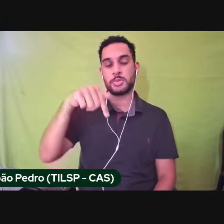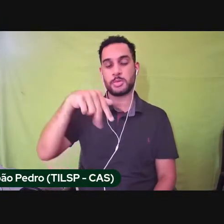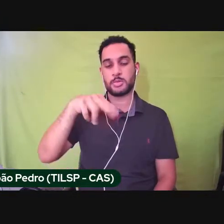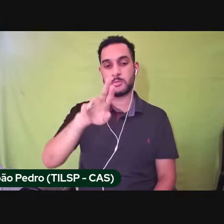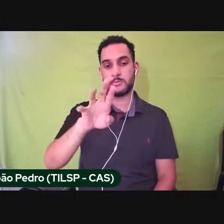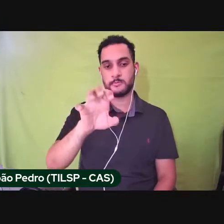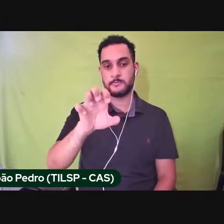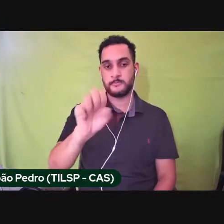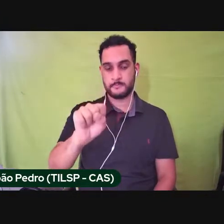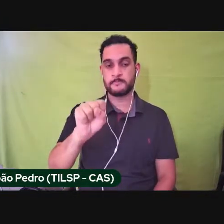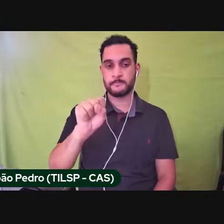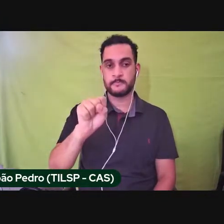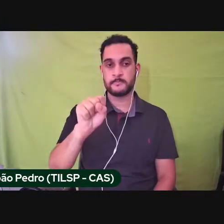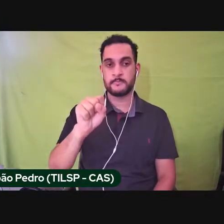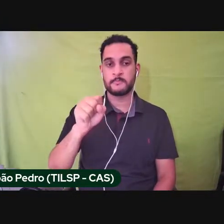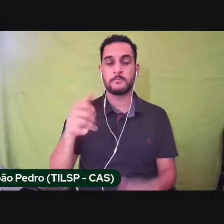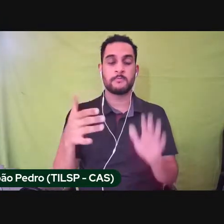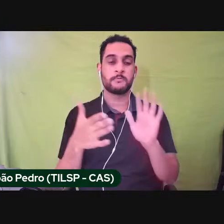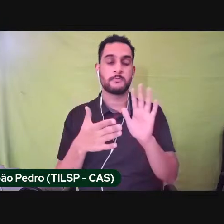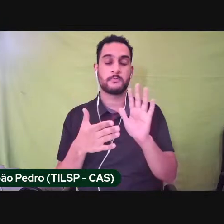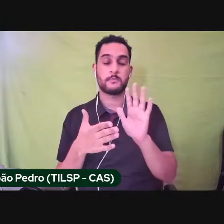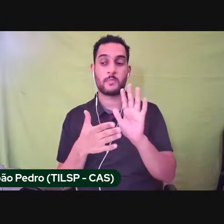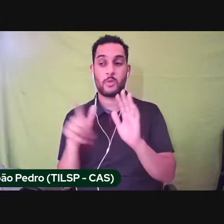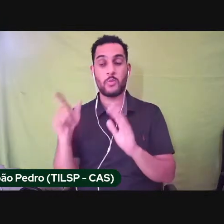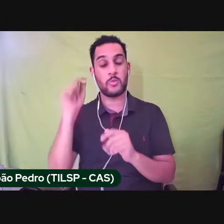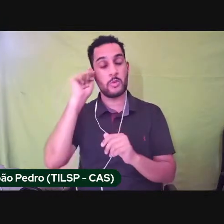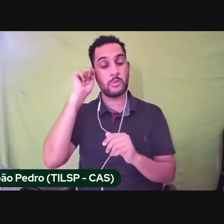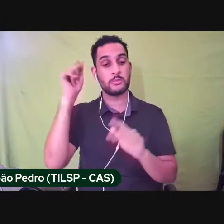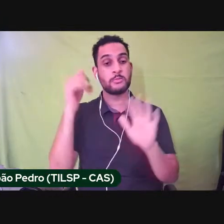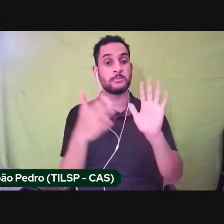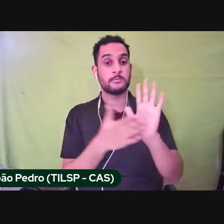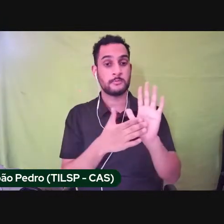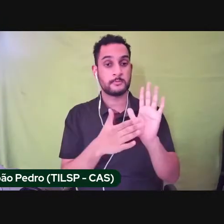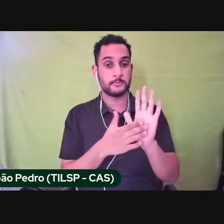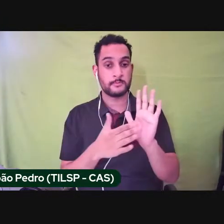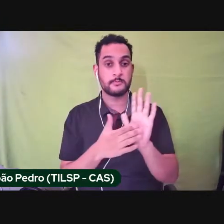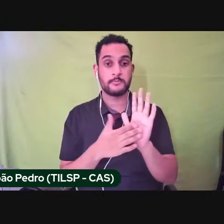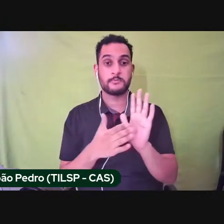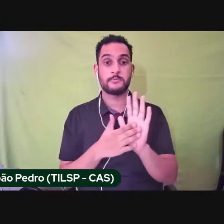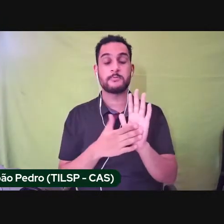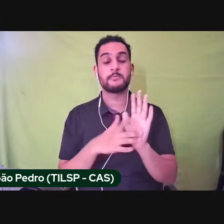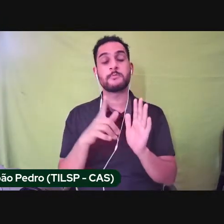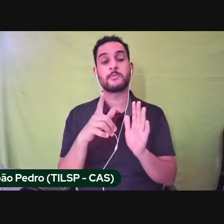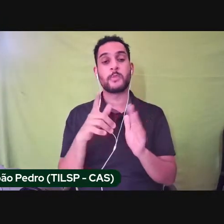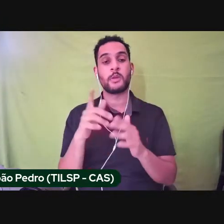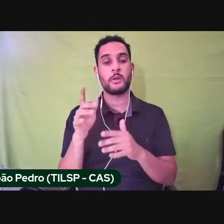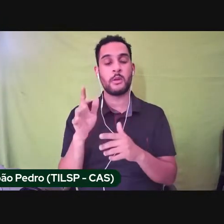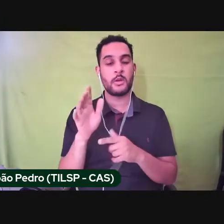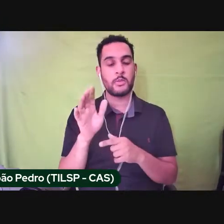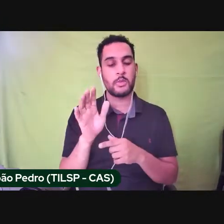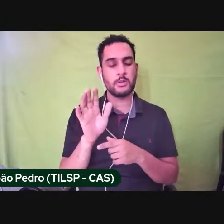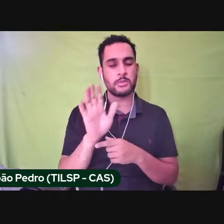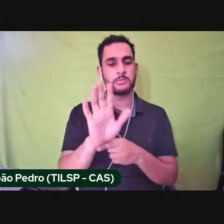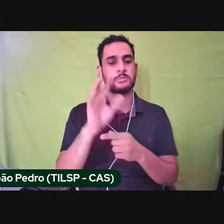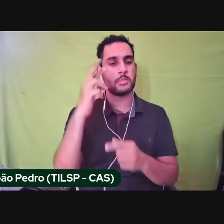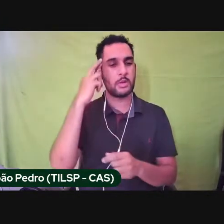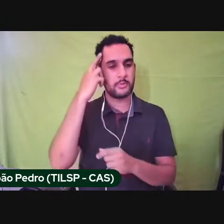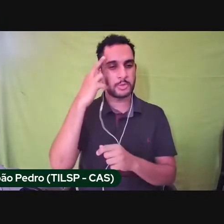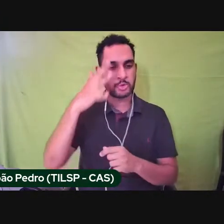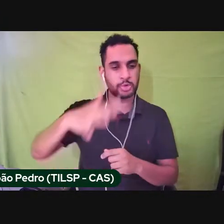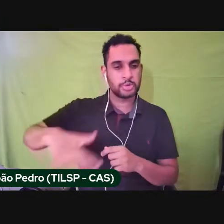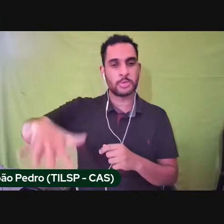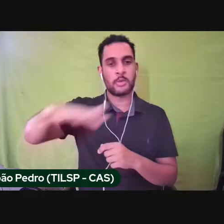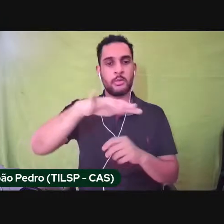propôs e teve grande participação e contribuição para uma reflexão ampliada sobre